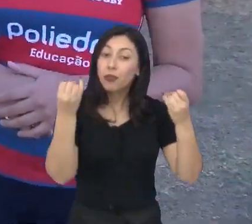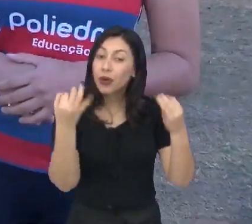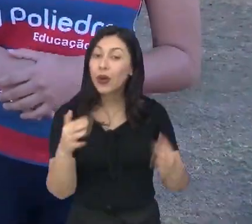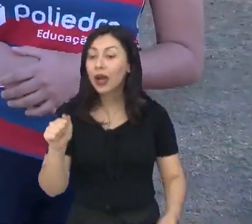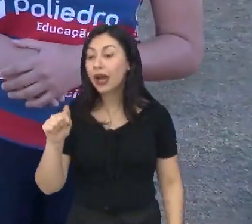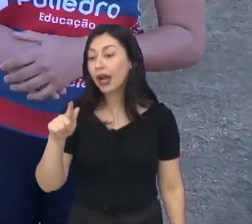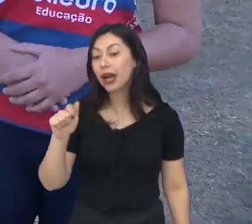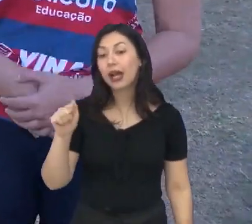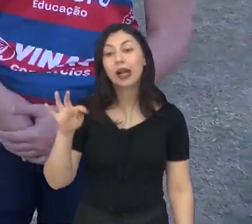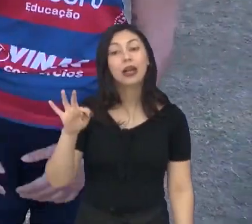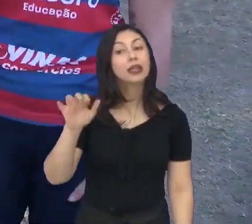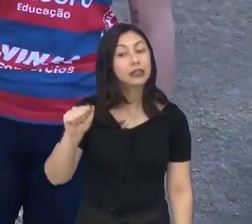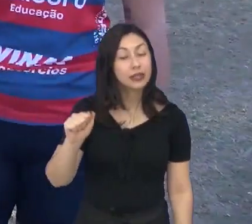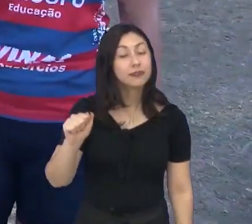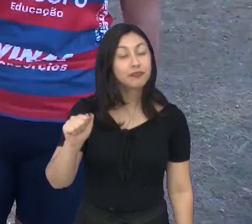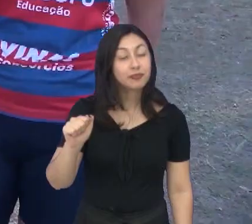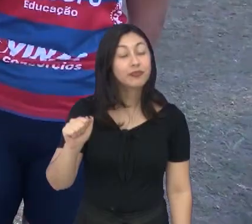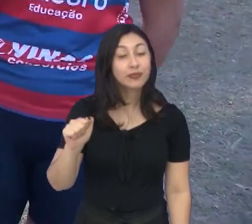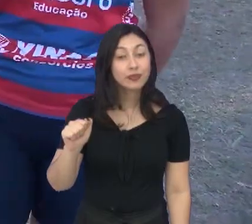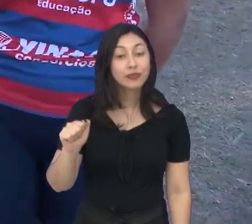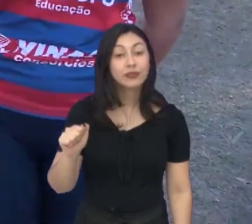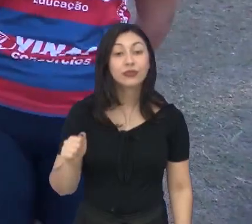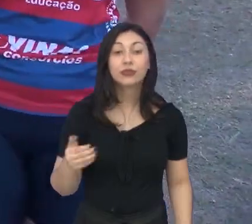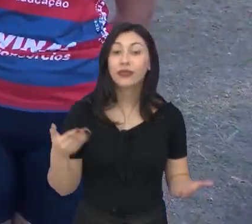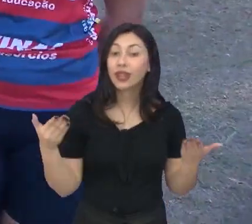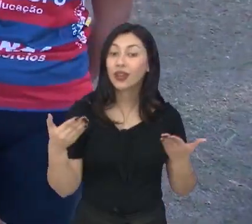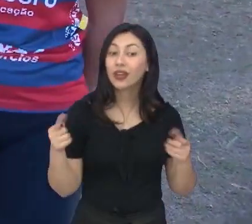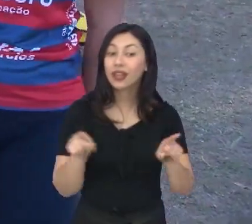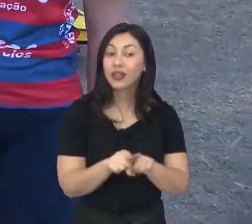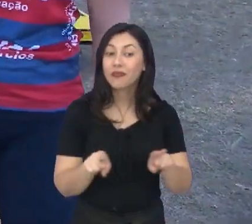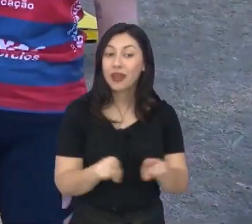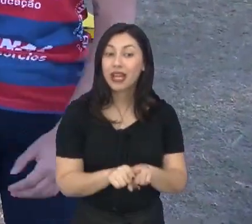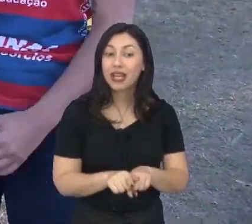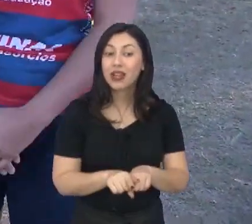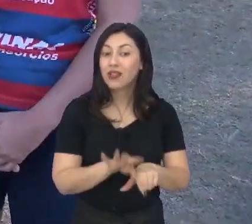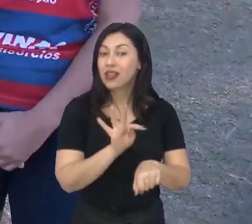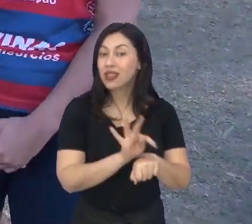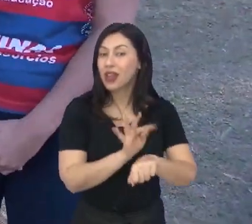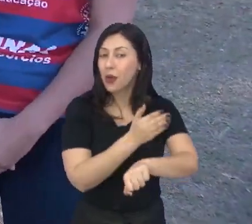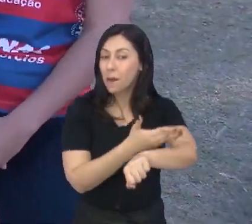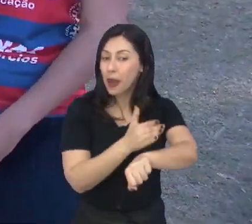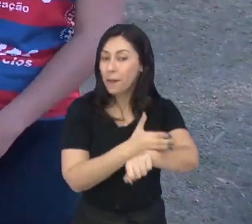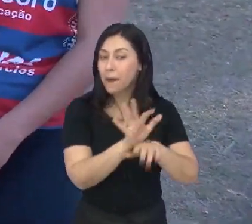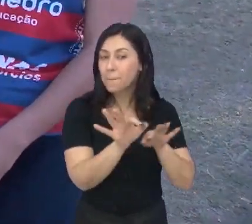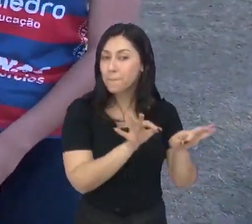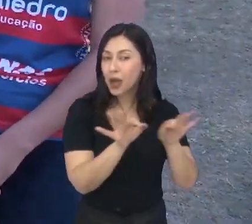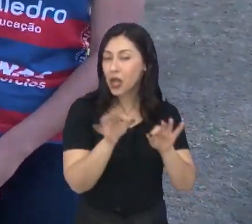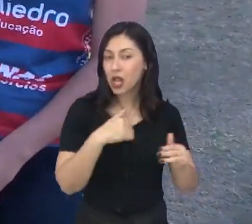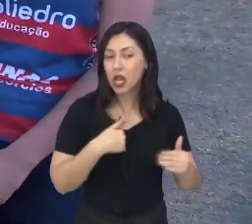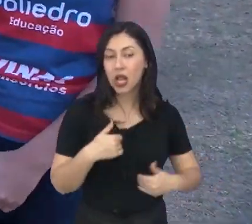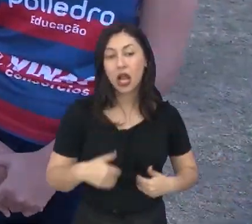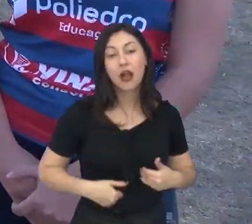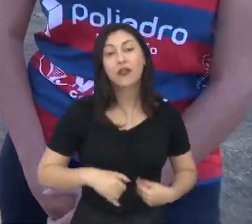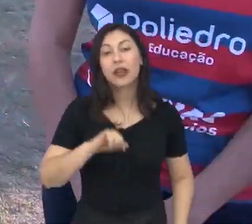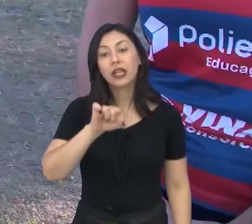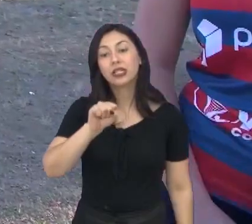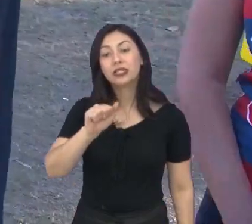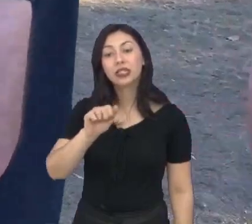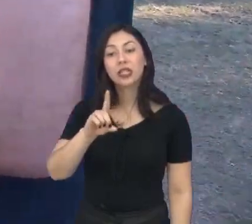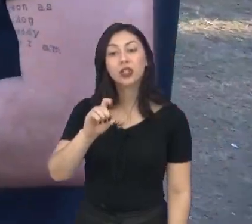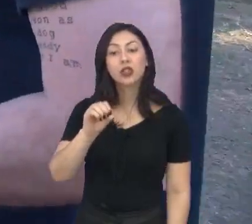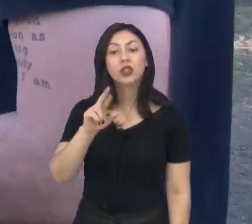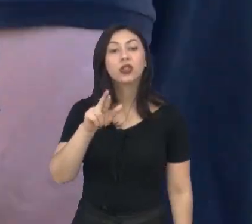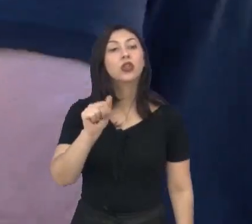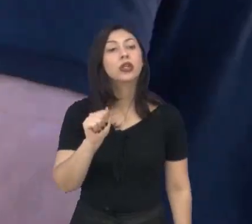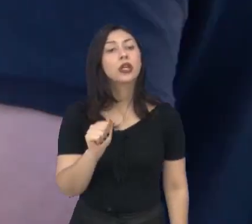que é jogadora do time de rugby de São José. A gente vai falar com a preparadora física, que é a Isadora, para saber como é que tá essa moçada,